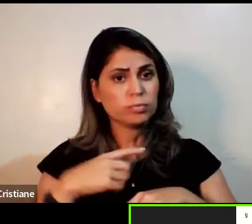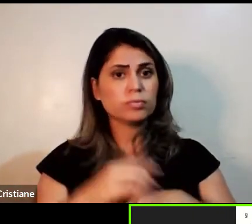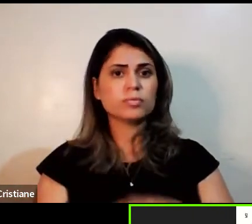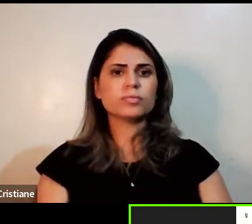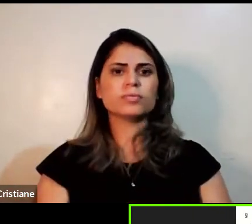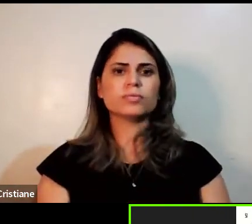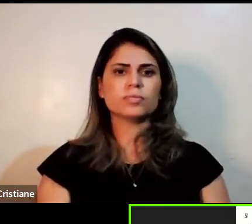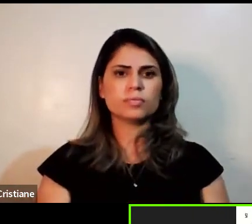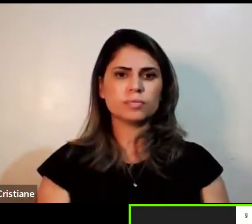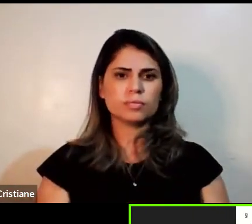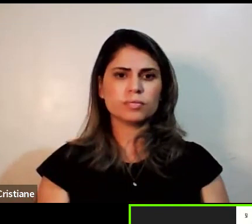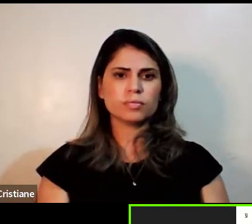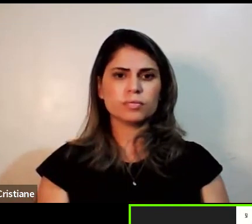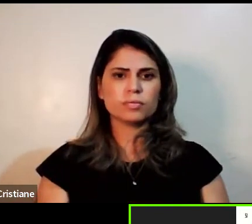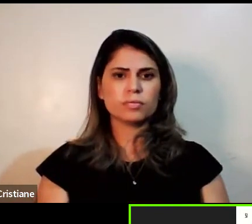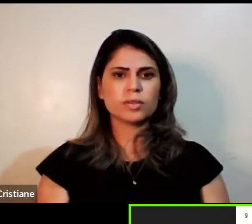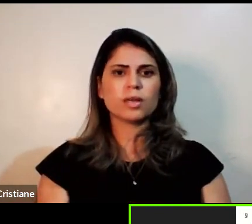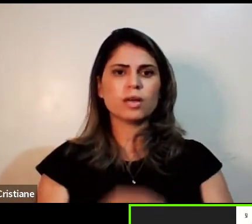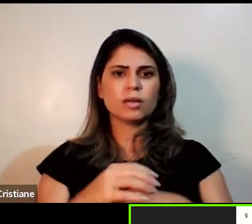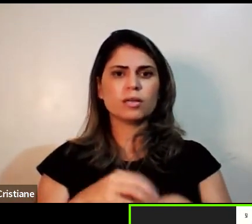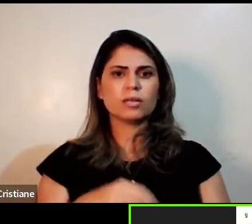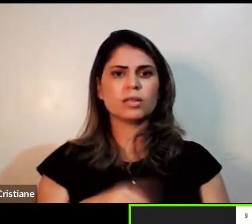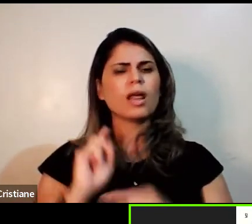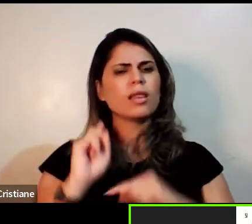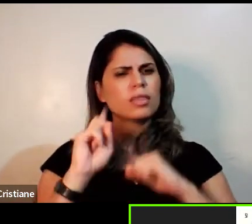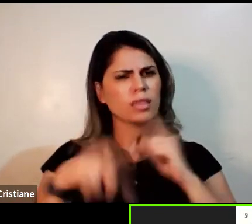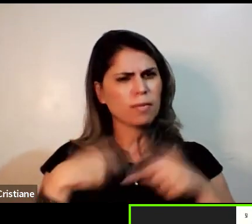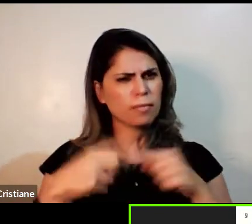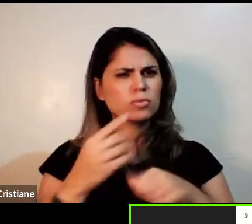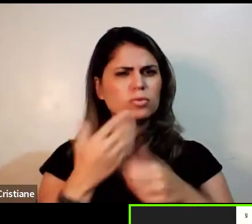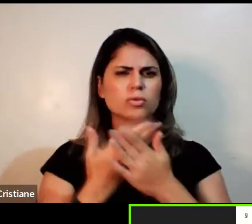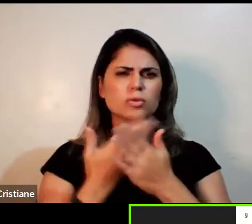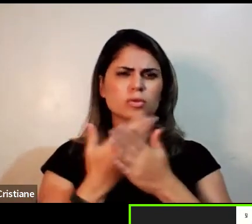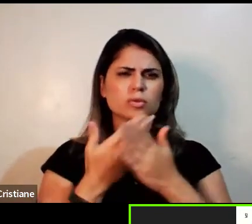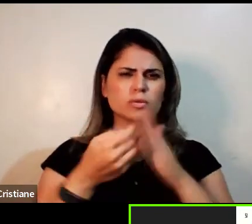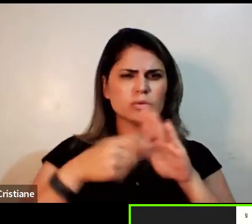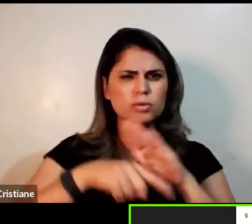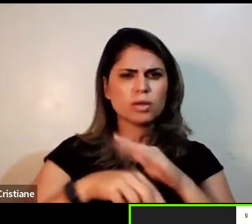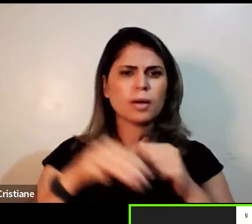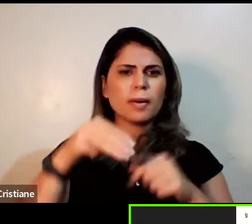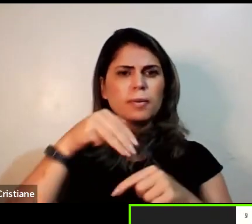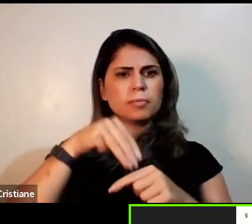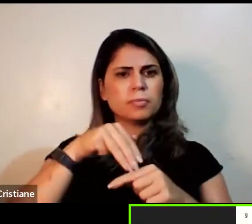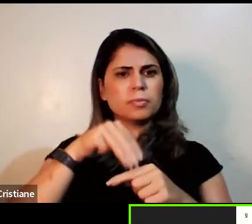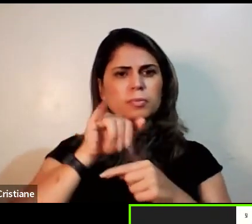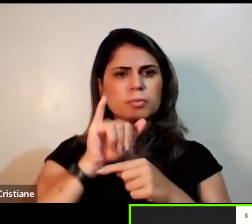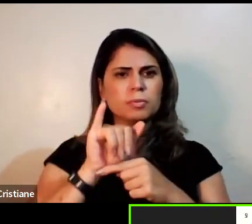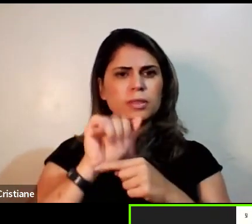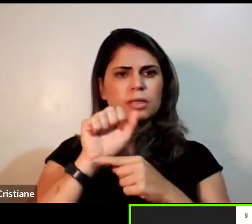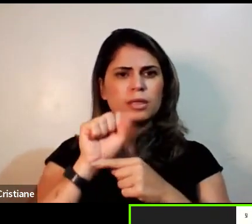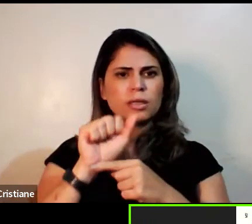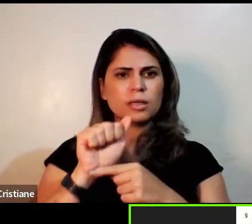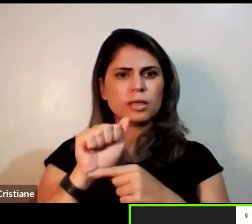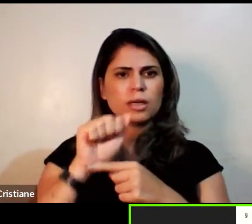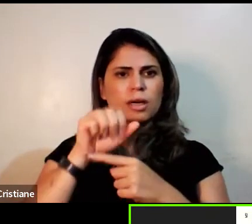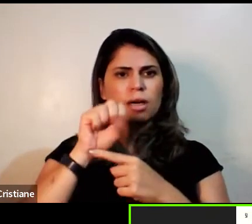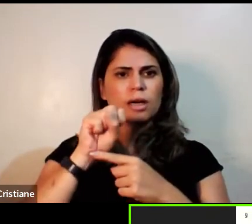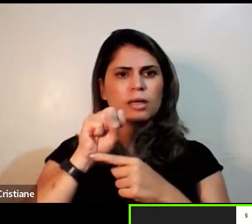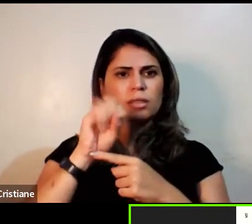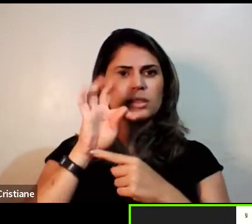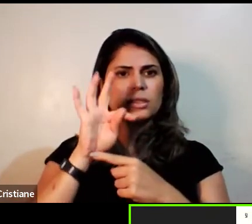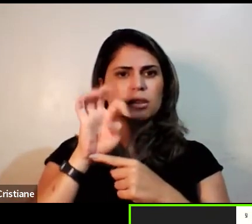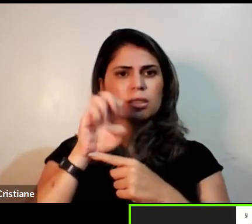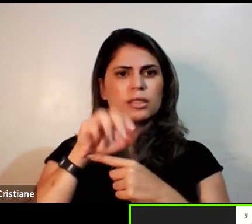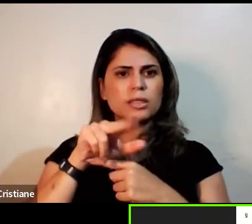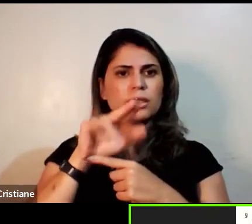miastenia. Depois de mais um tempo, eu repeti esse exame e deu miastenia. Daí, eles foram me tratar com